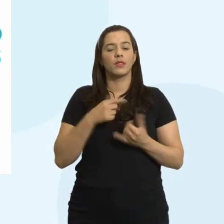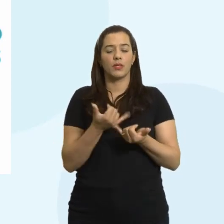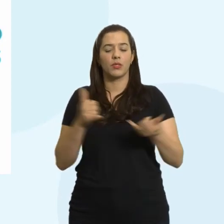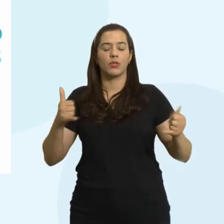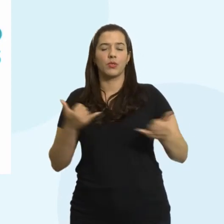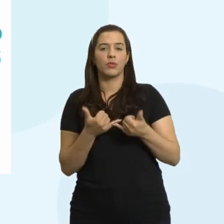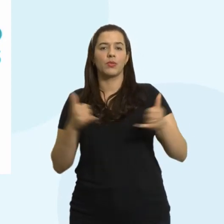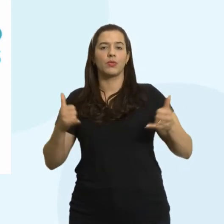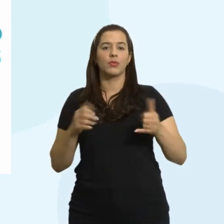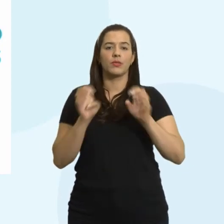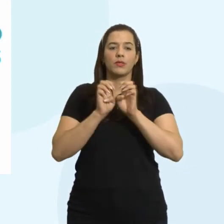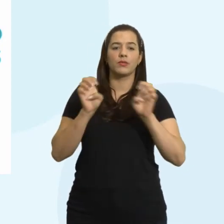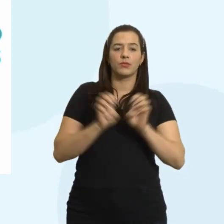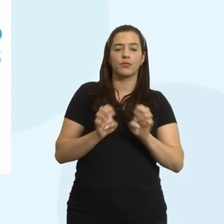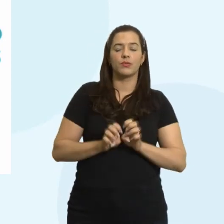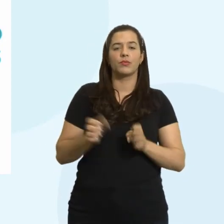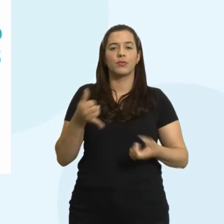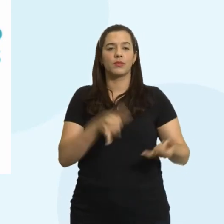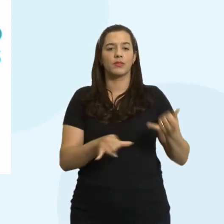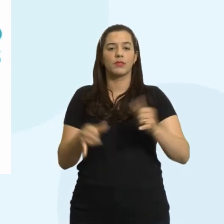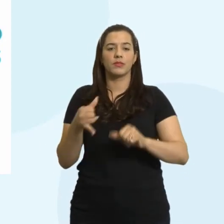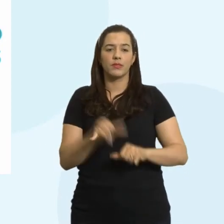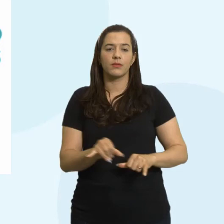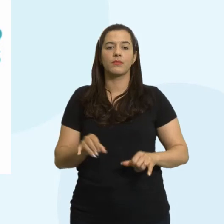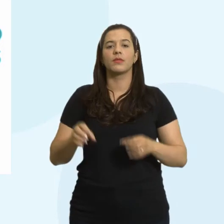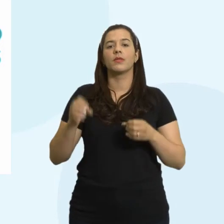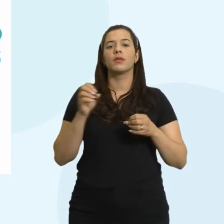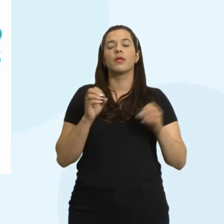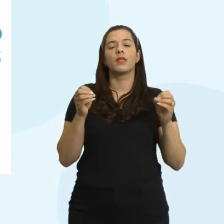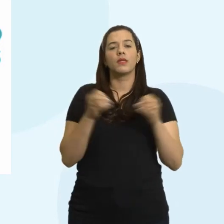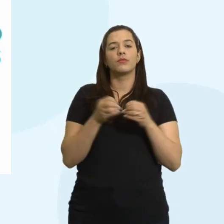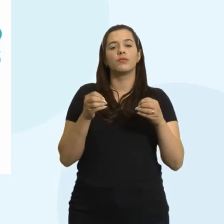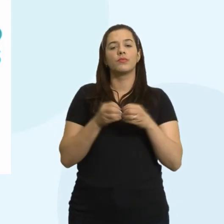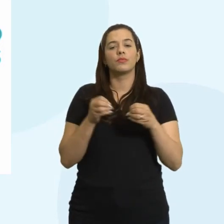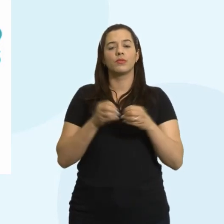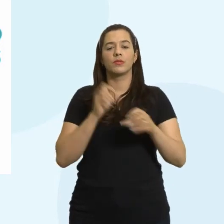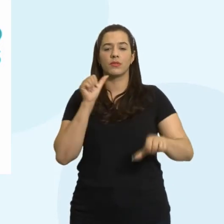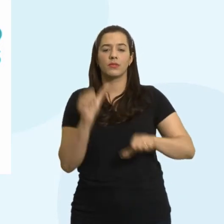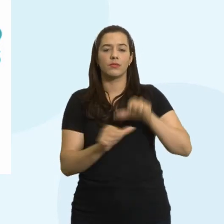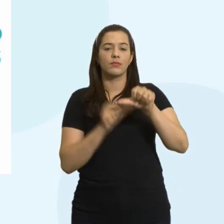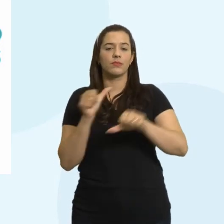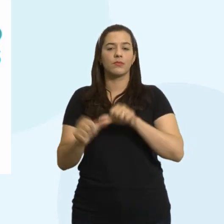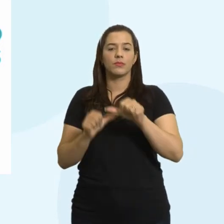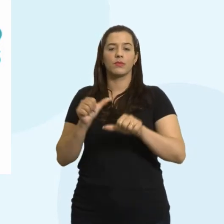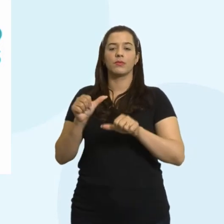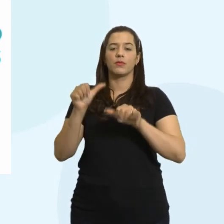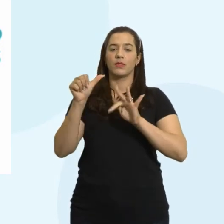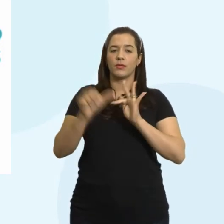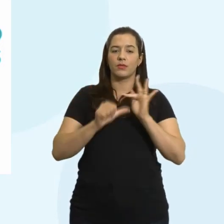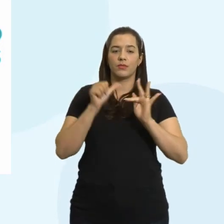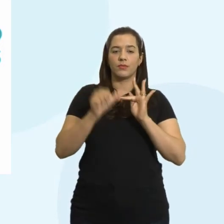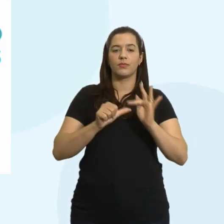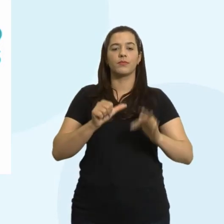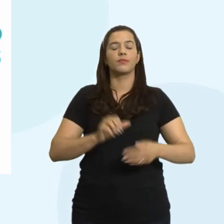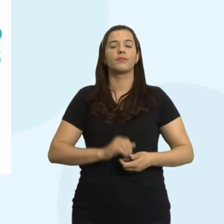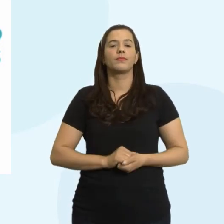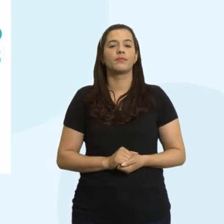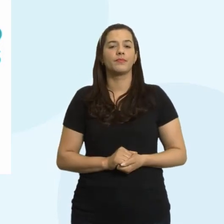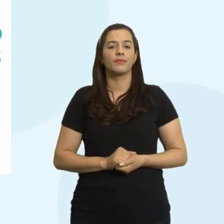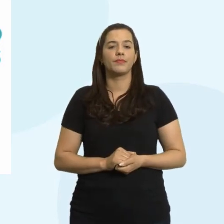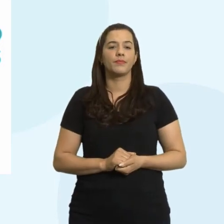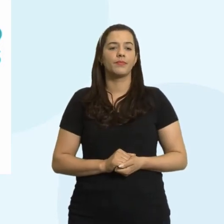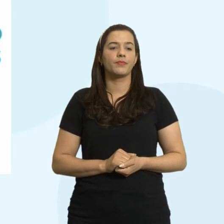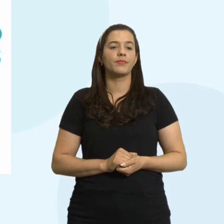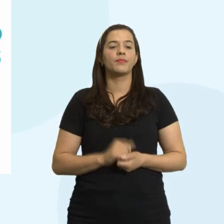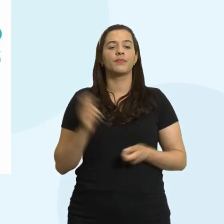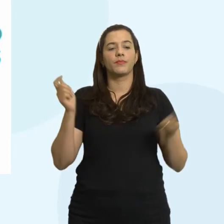e as estruturas químicas das substâncias em transformações químicas. Bom, nessa atividade, vocês podem ver